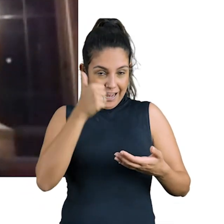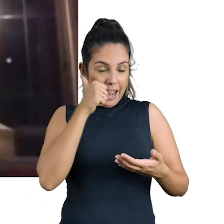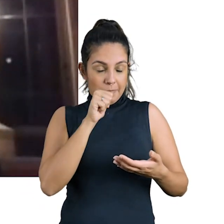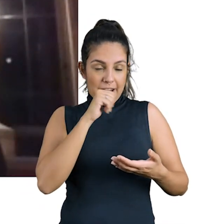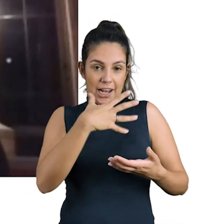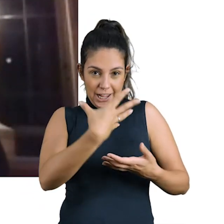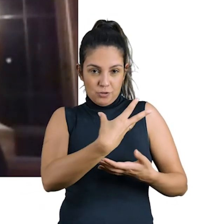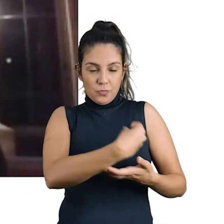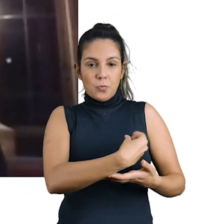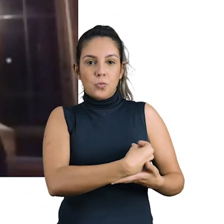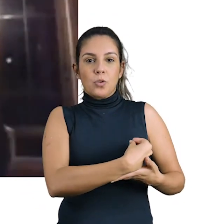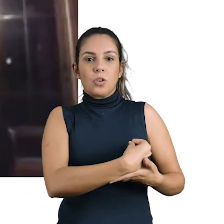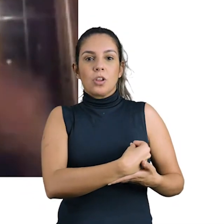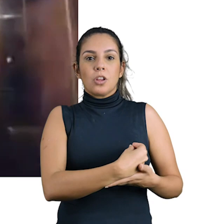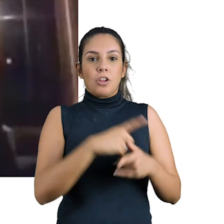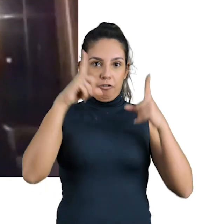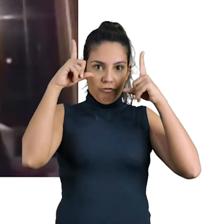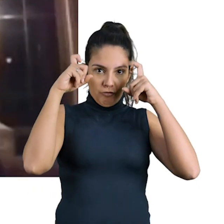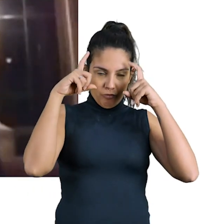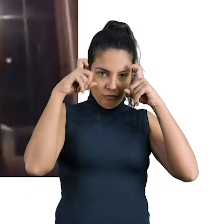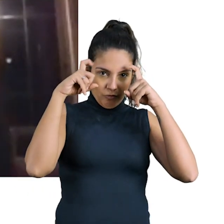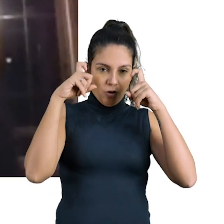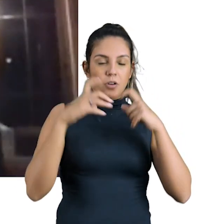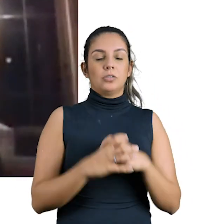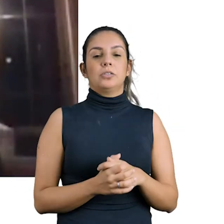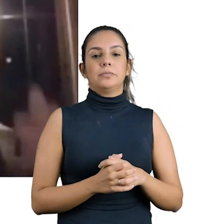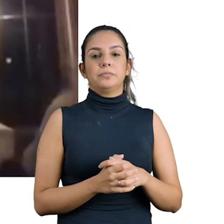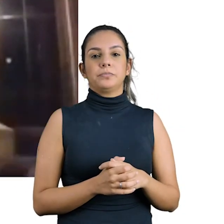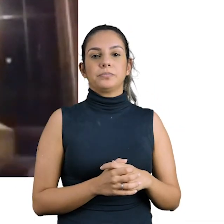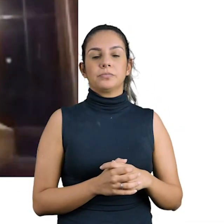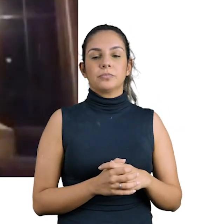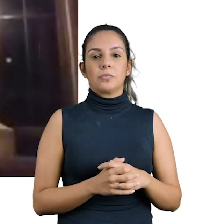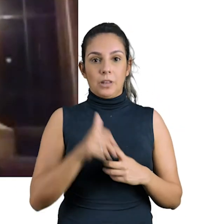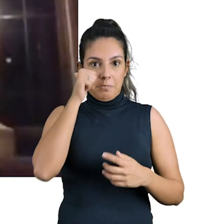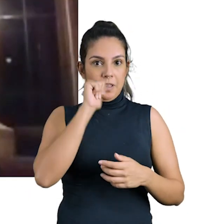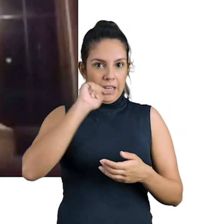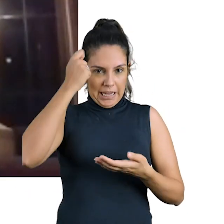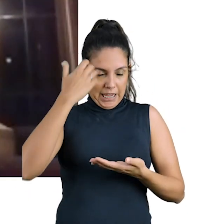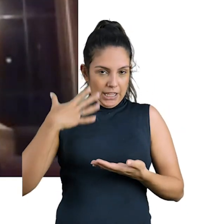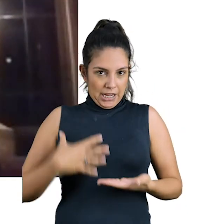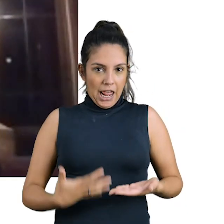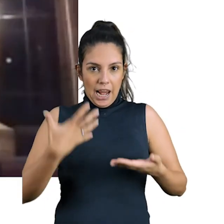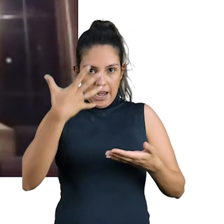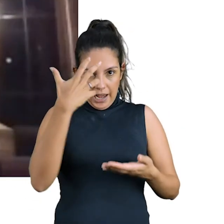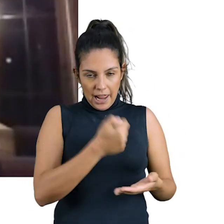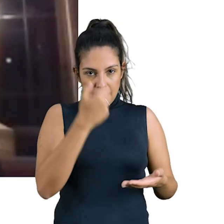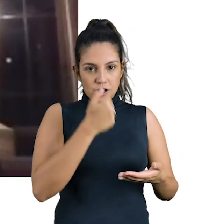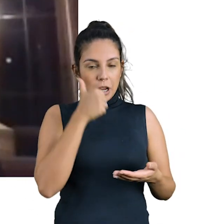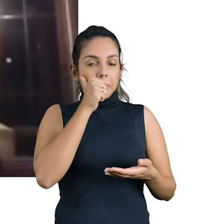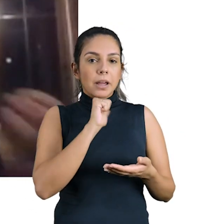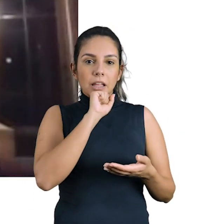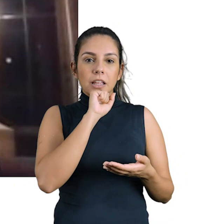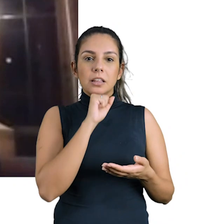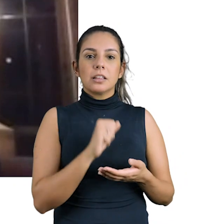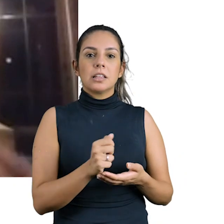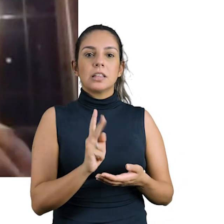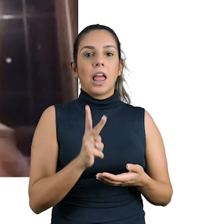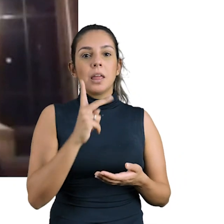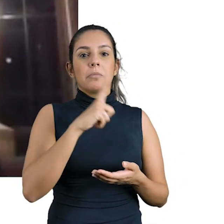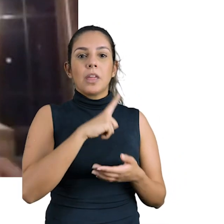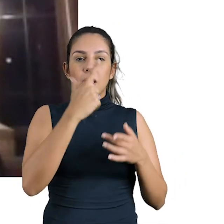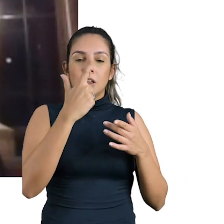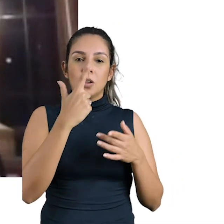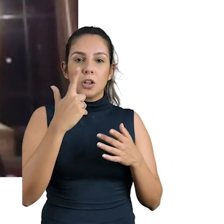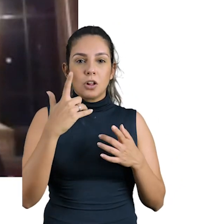leite, é que nas fotos românticas das amas de leite que nós vemos até hoje, há sempre uma